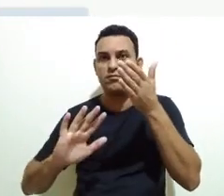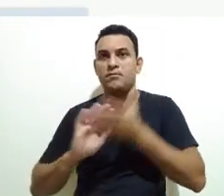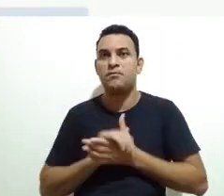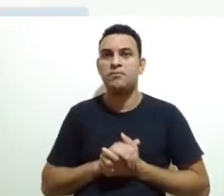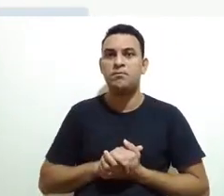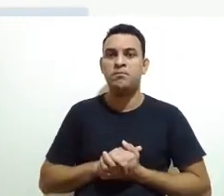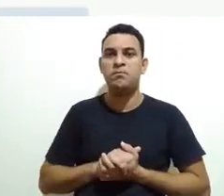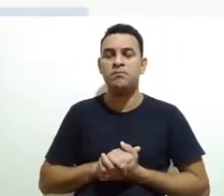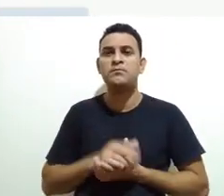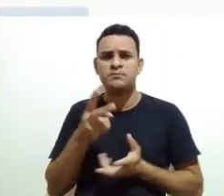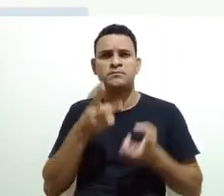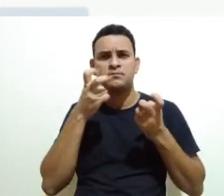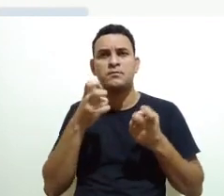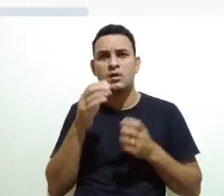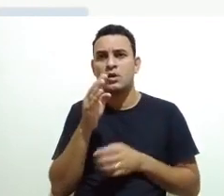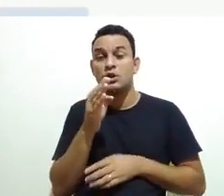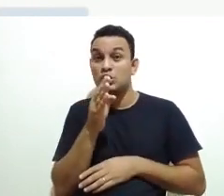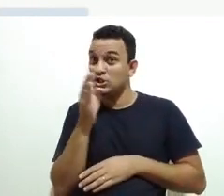botão Criar Atividade.